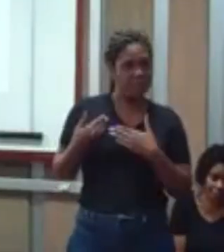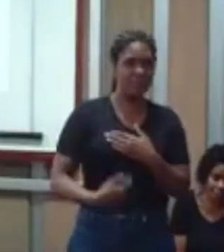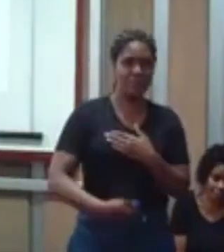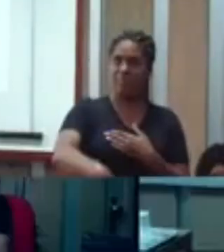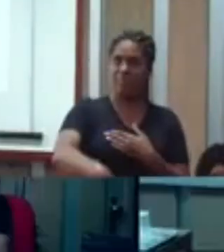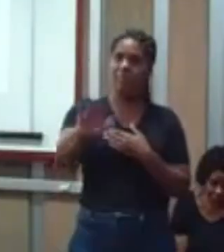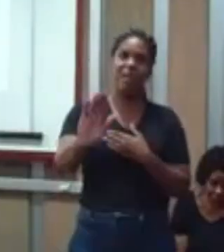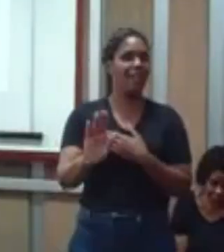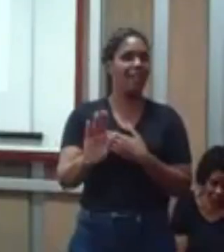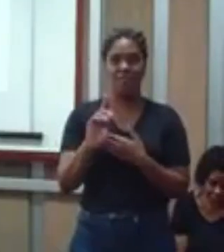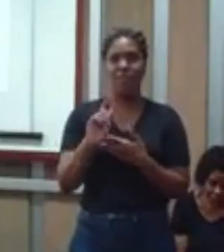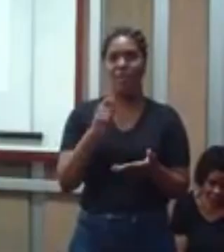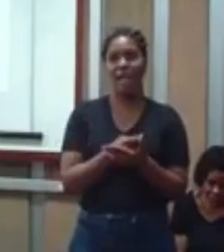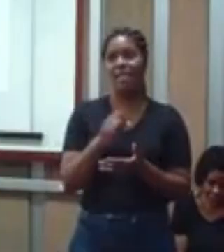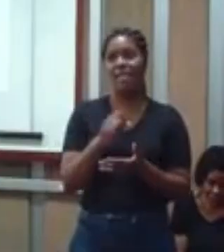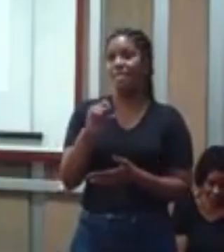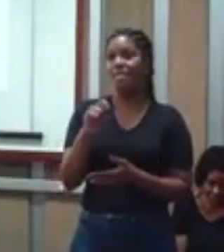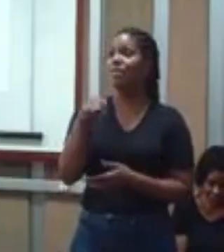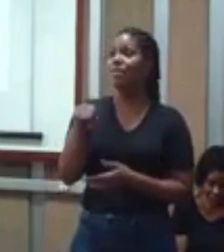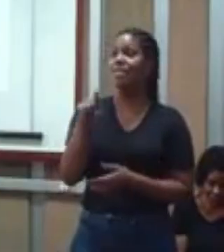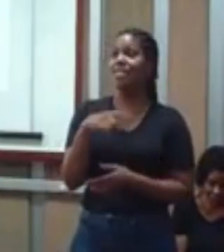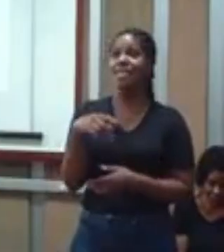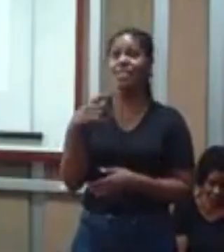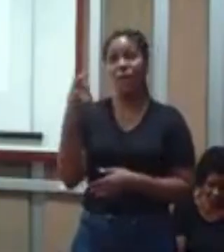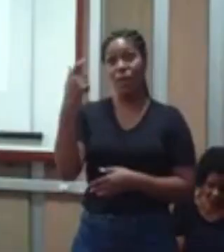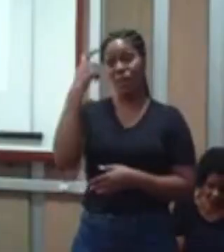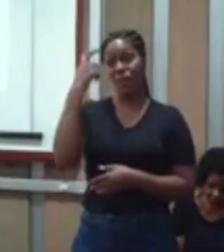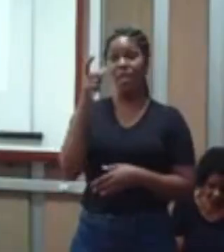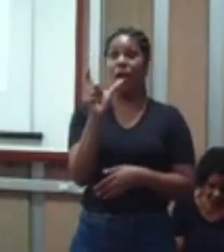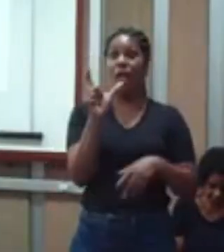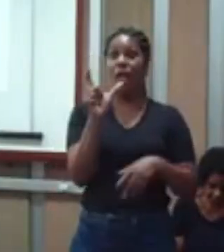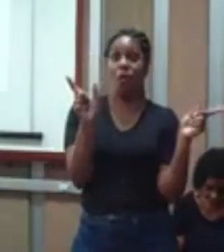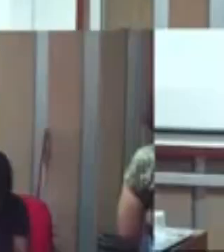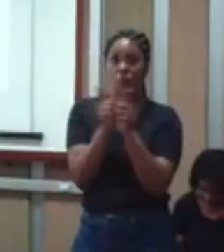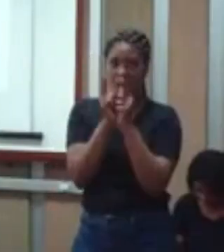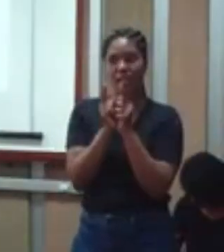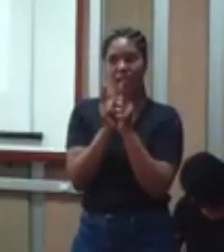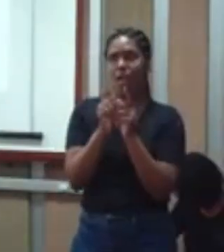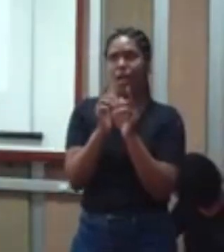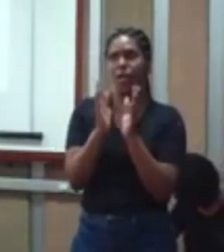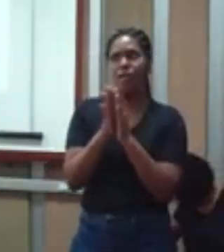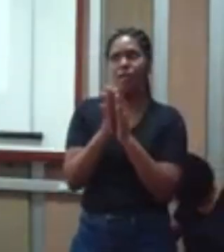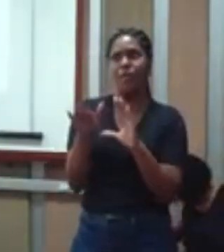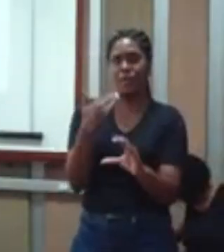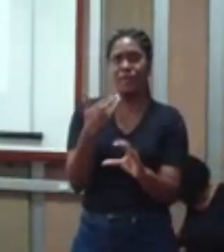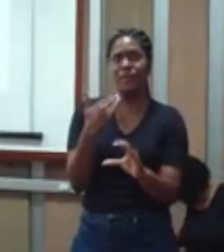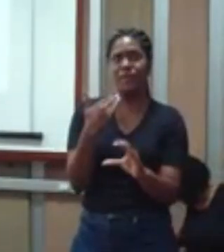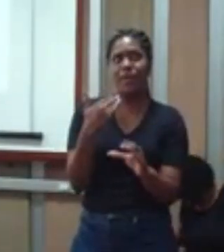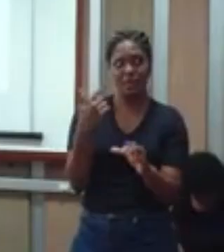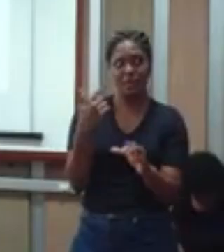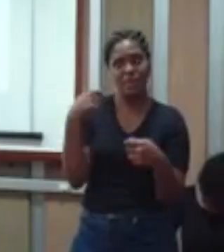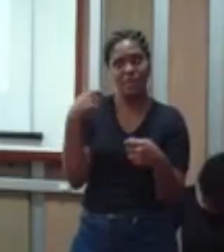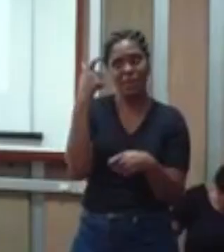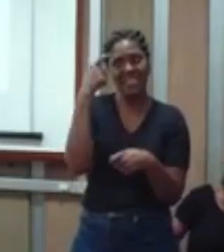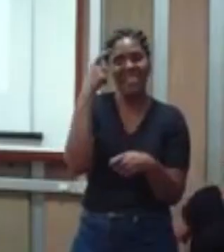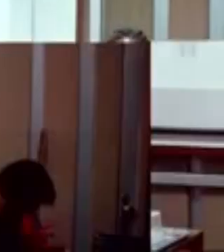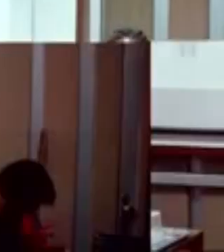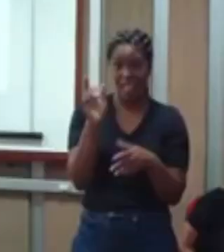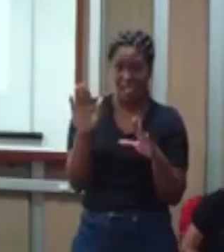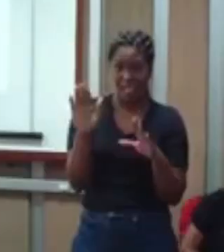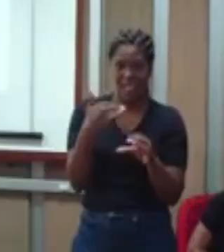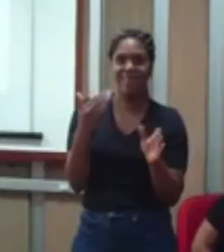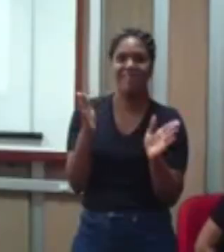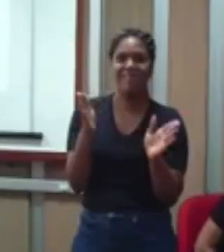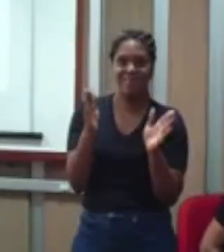Aliás, se alguém tiver alguma ideia de como encurtar isso, por favor, me mande, porque em algum momento a gente vai ter que pensar nisso. Tá?